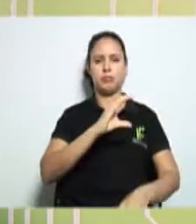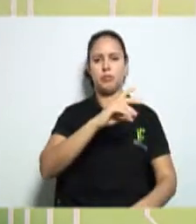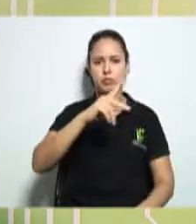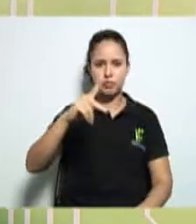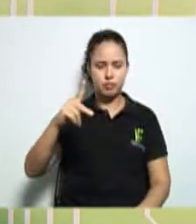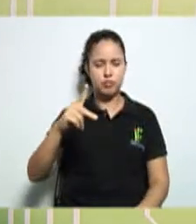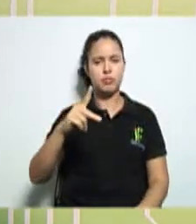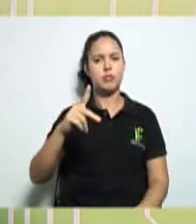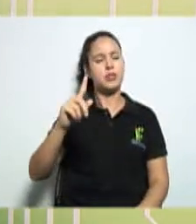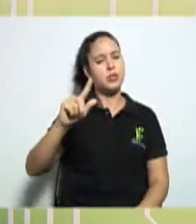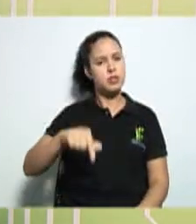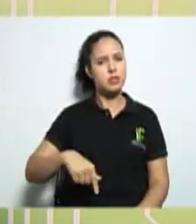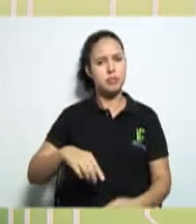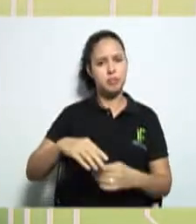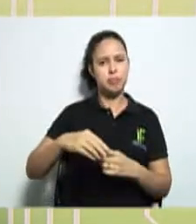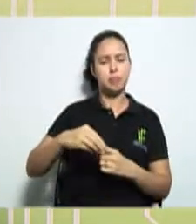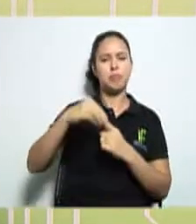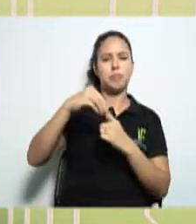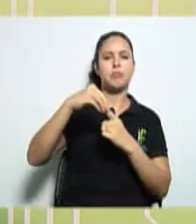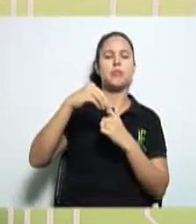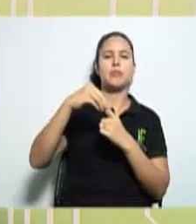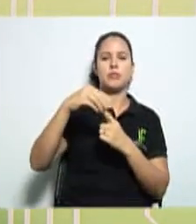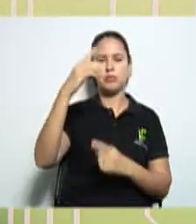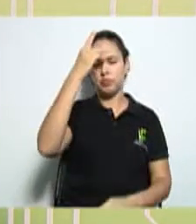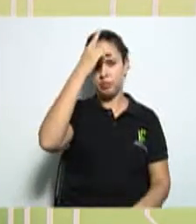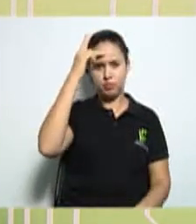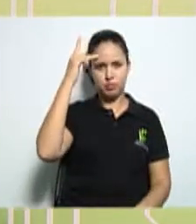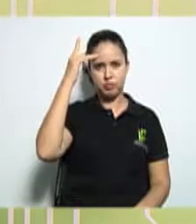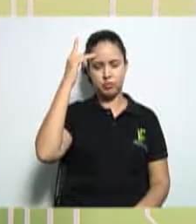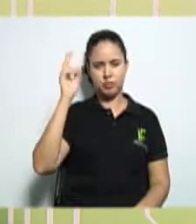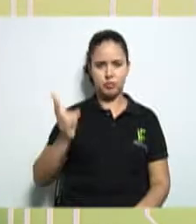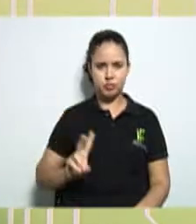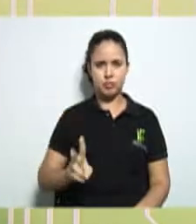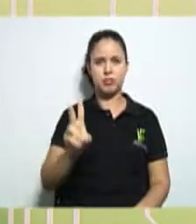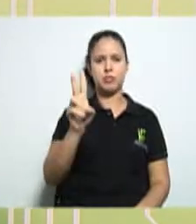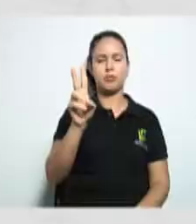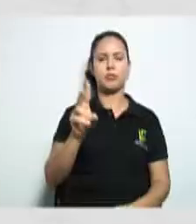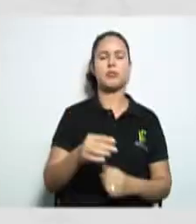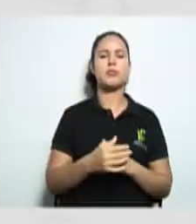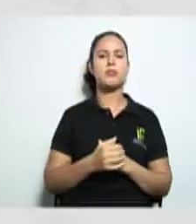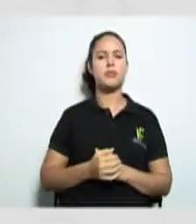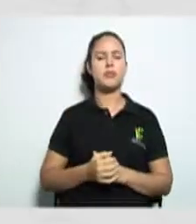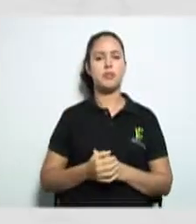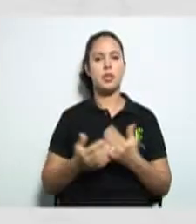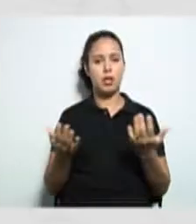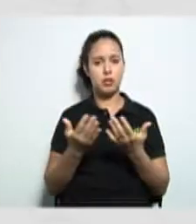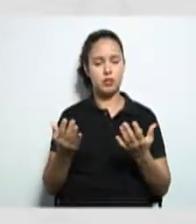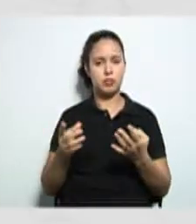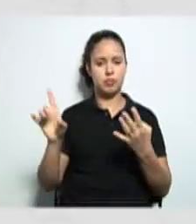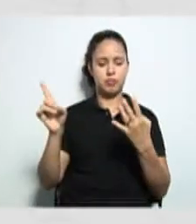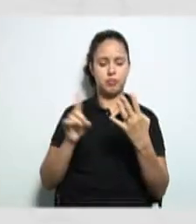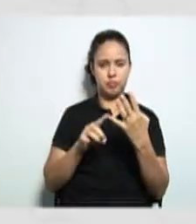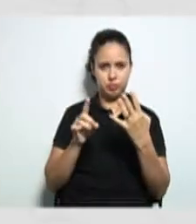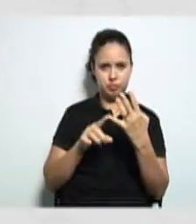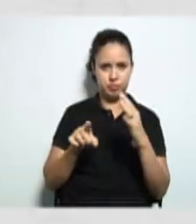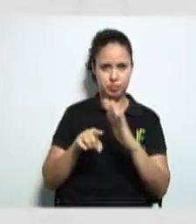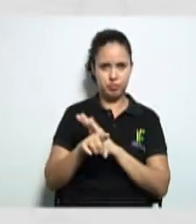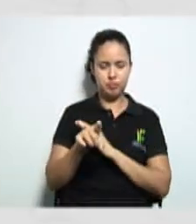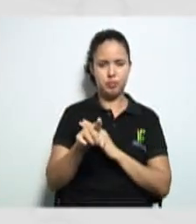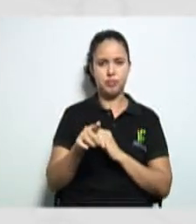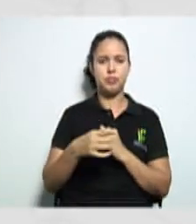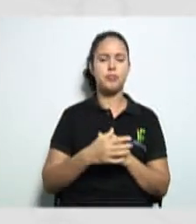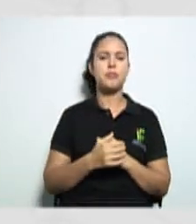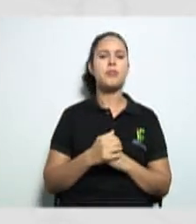é primordial, essa valorização das pessoas. Vamos lá para a nossa quarta questão. Quais